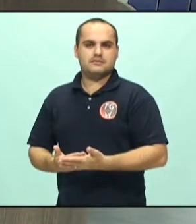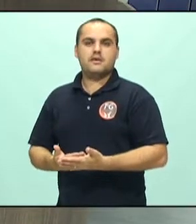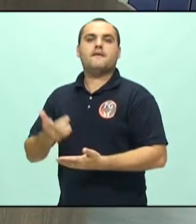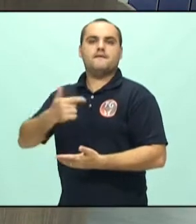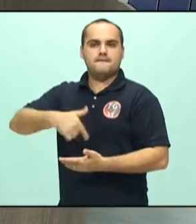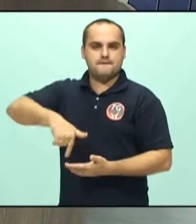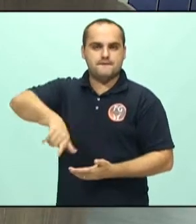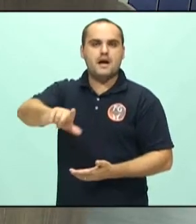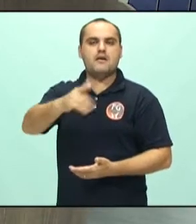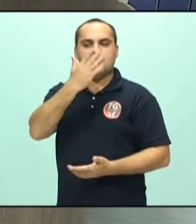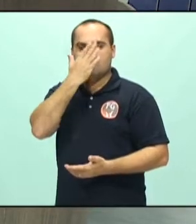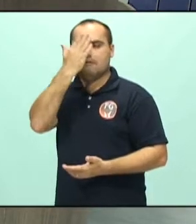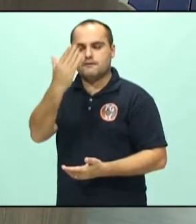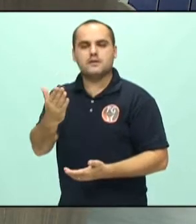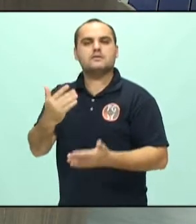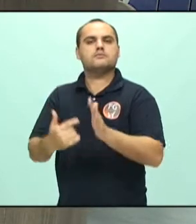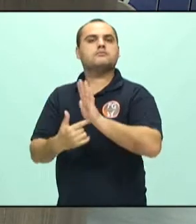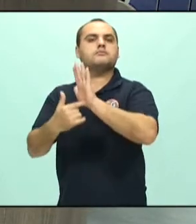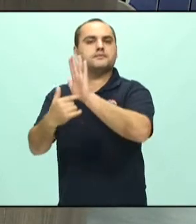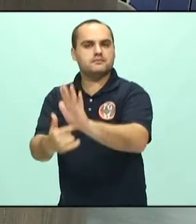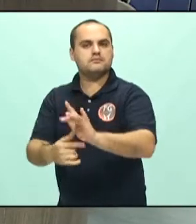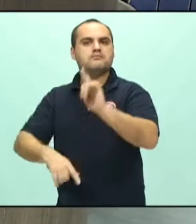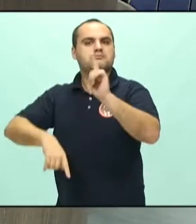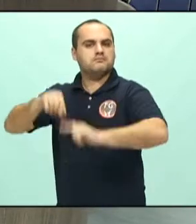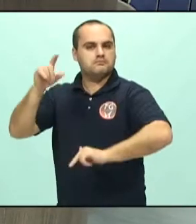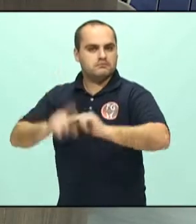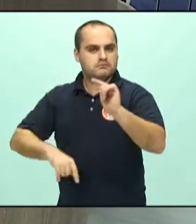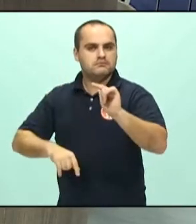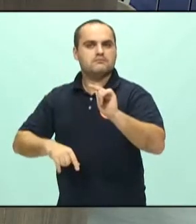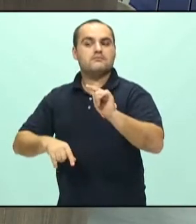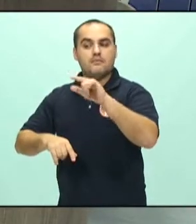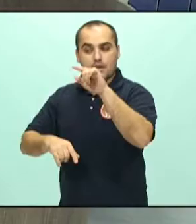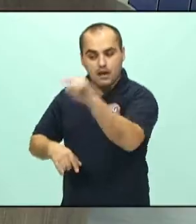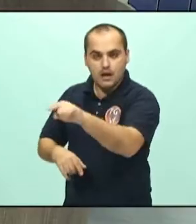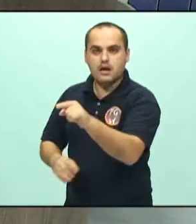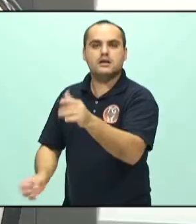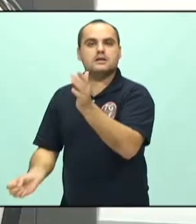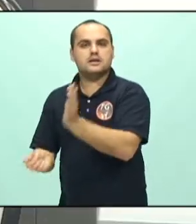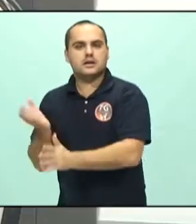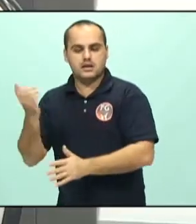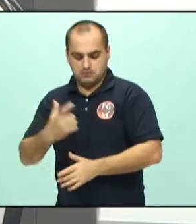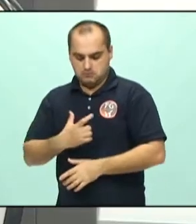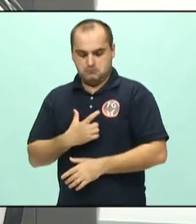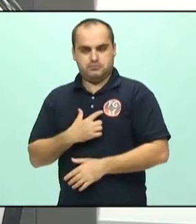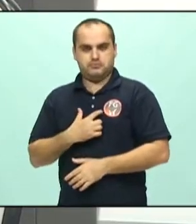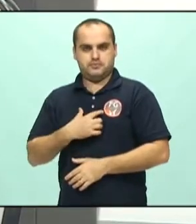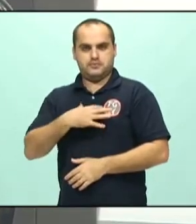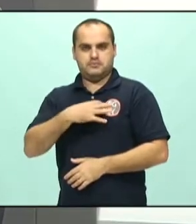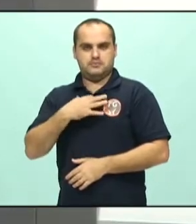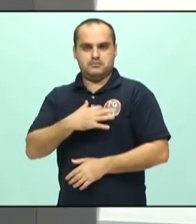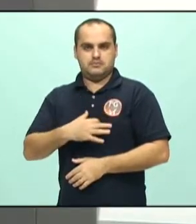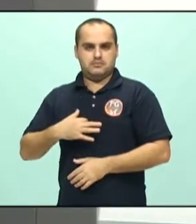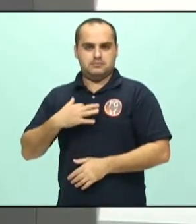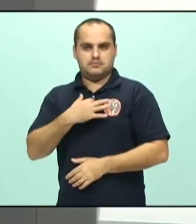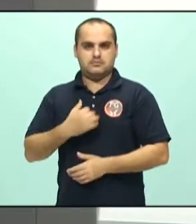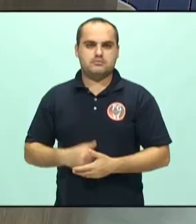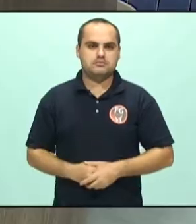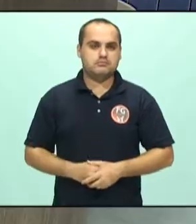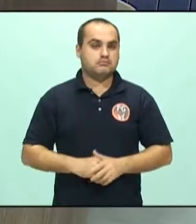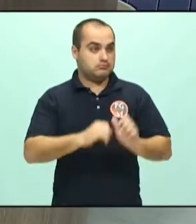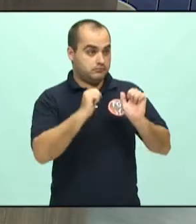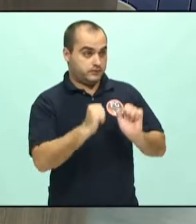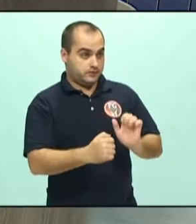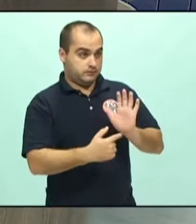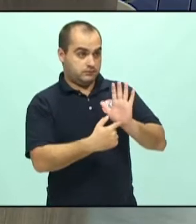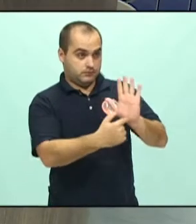vão lá à frente, apresentam todo o material. Então, eles confeccionam os crachás de cada equipe. A gente podia até mostrar, eu